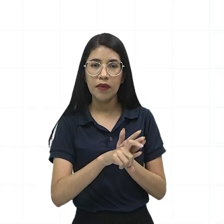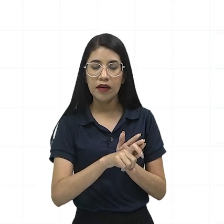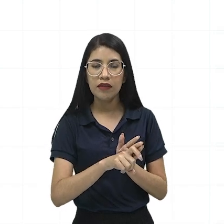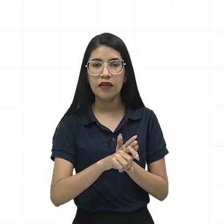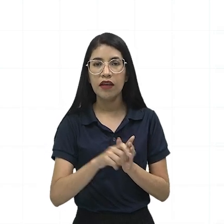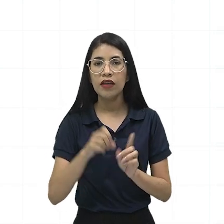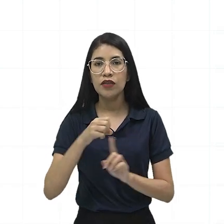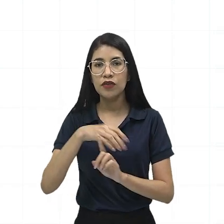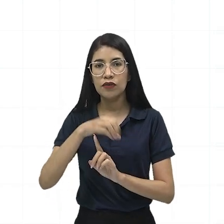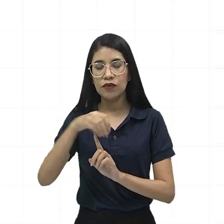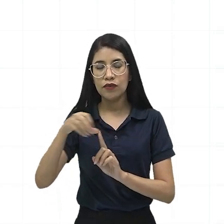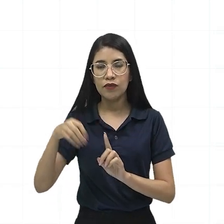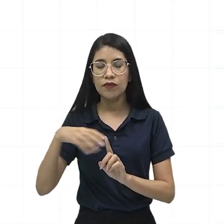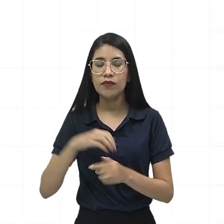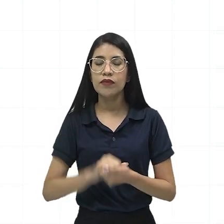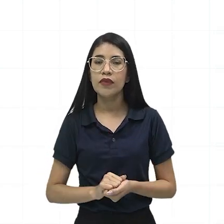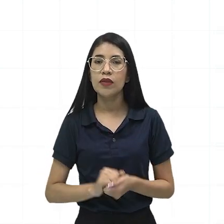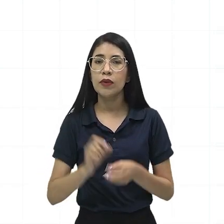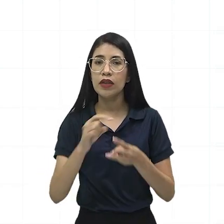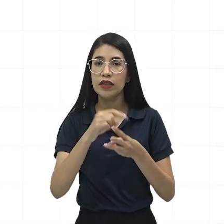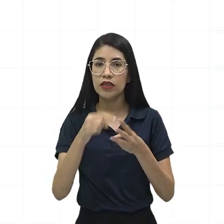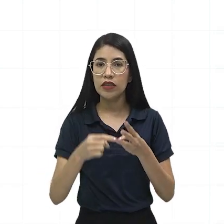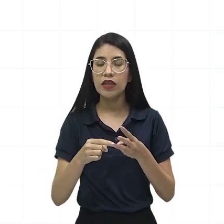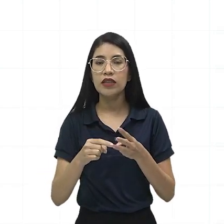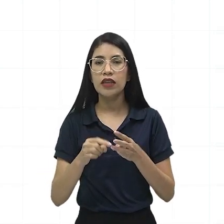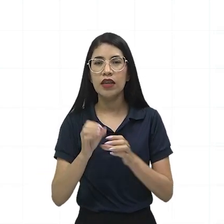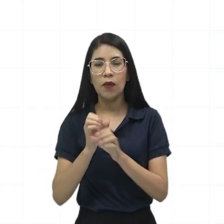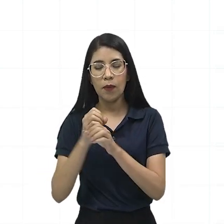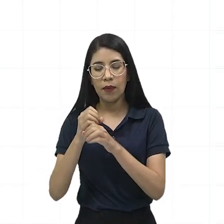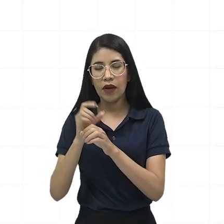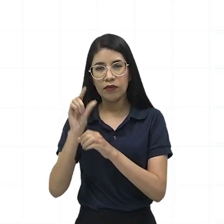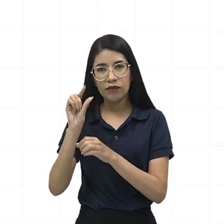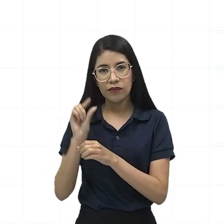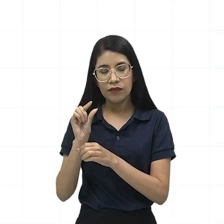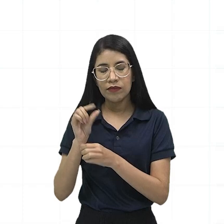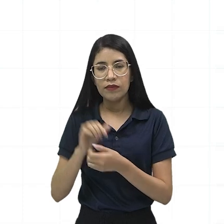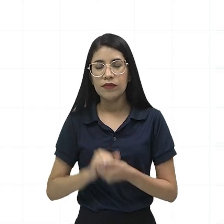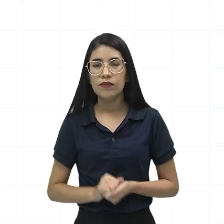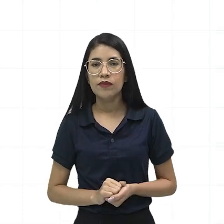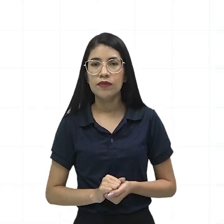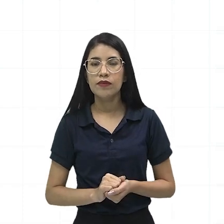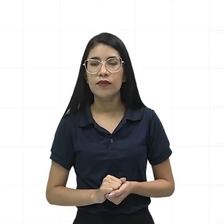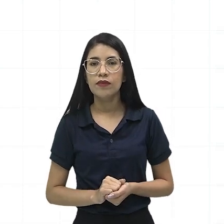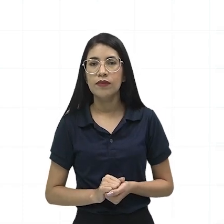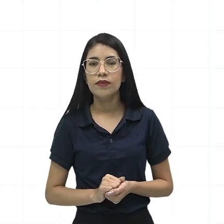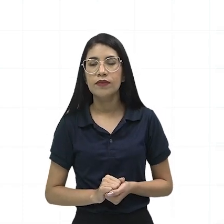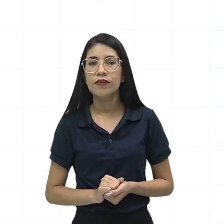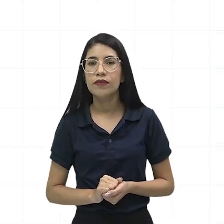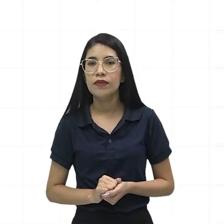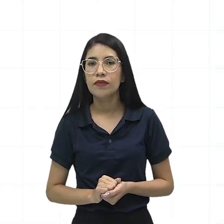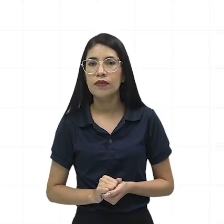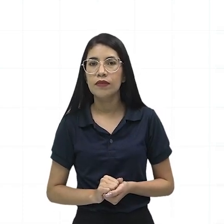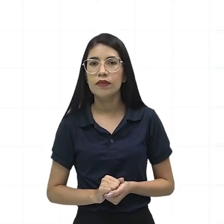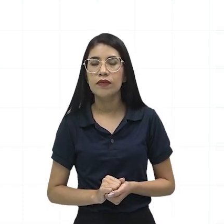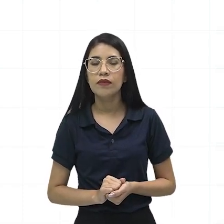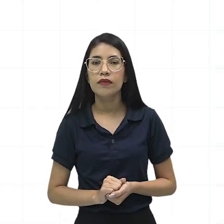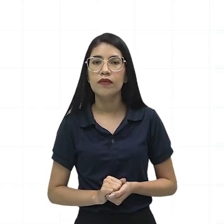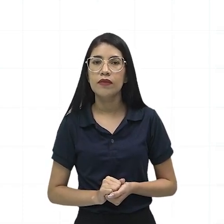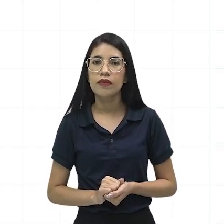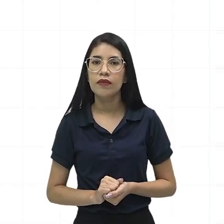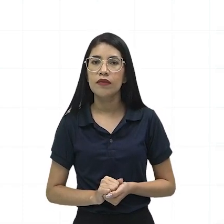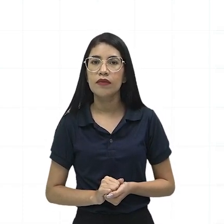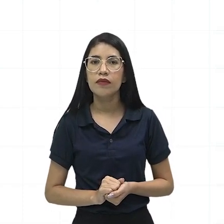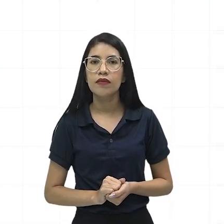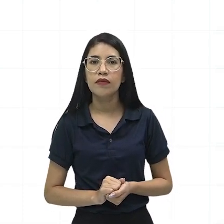os fungos. Todos esses agentes são micro-organismos, tá bom, gente? Só uma curiosidade. Ainda sobre